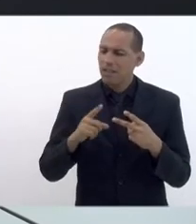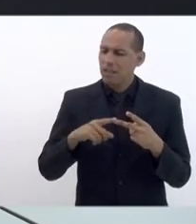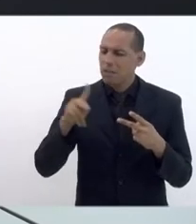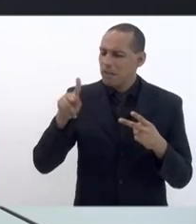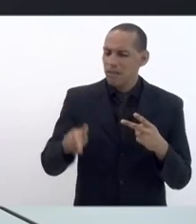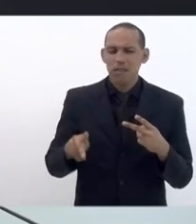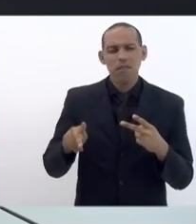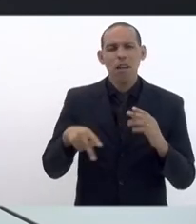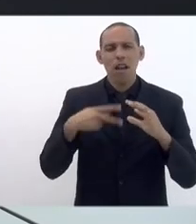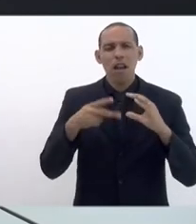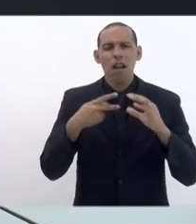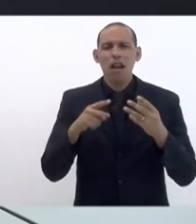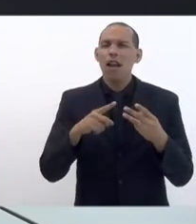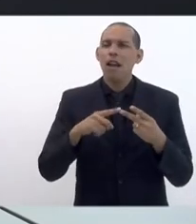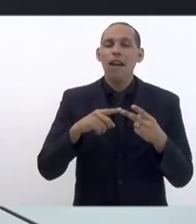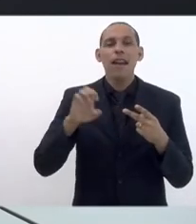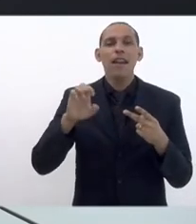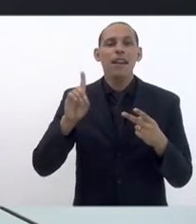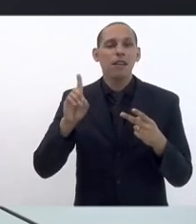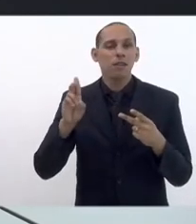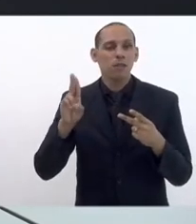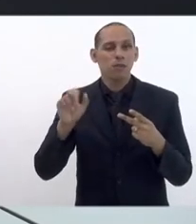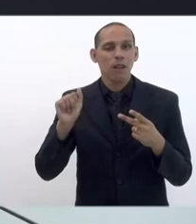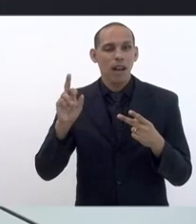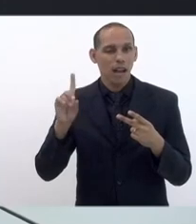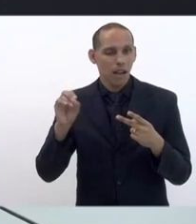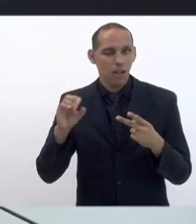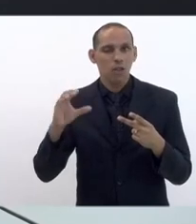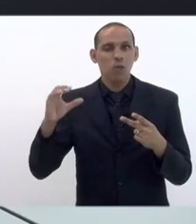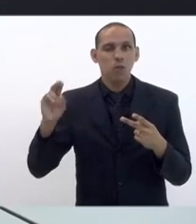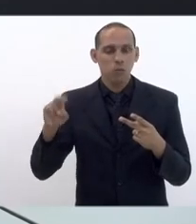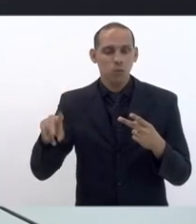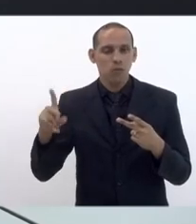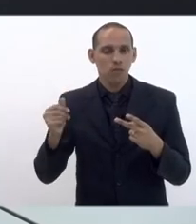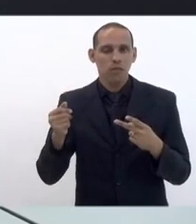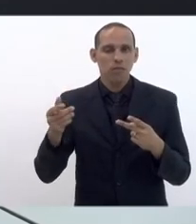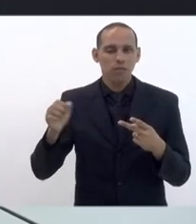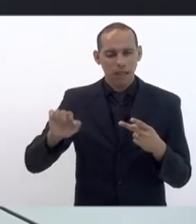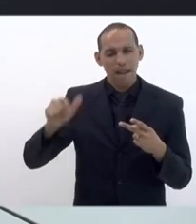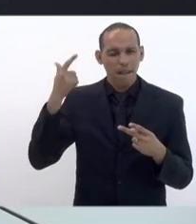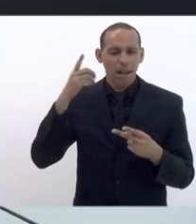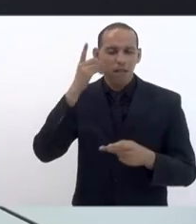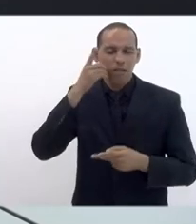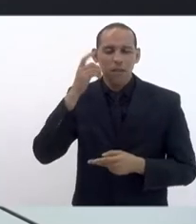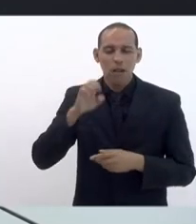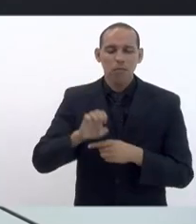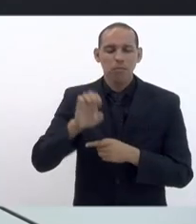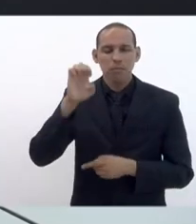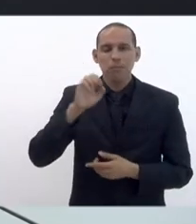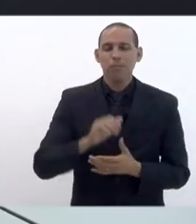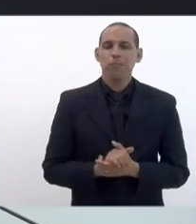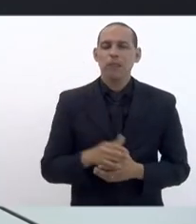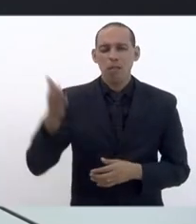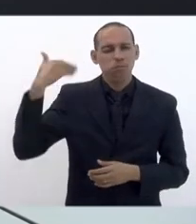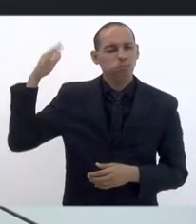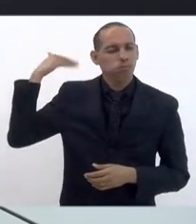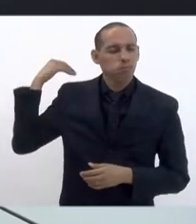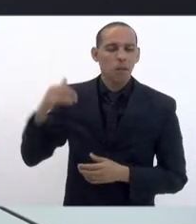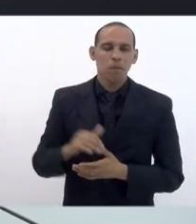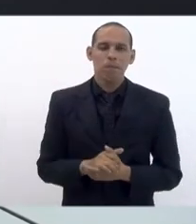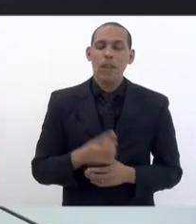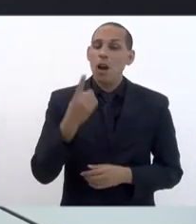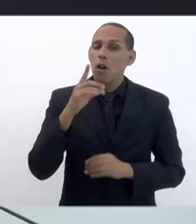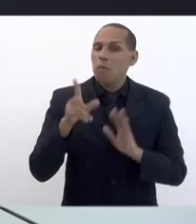Câmara, Eduardo Cunha, que foi deputado estadual, né, lá atrás. E fizemos uma das